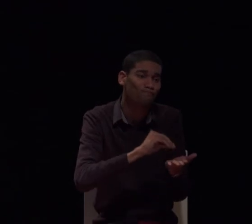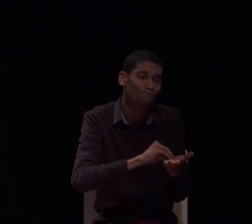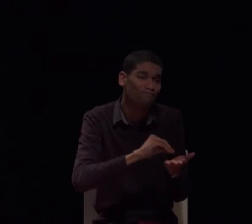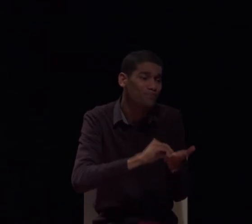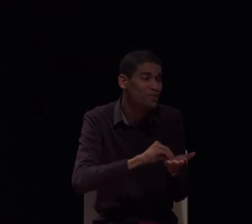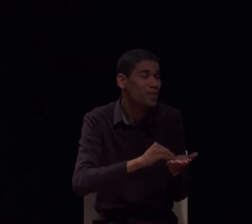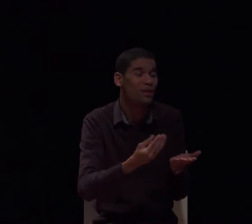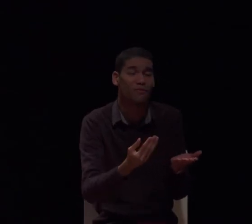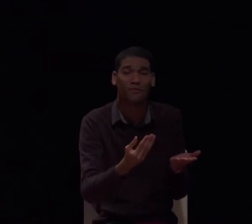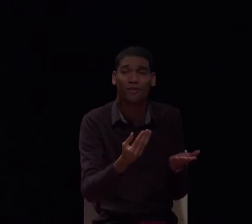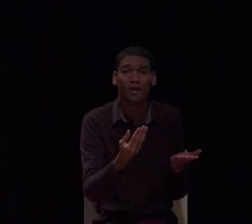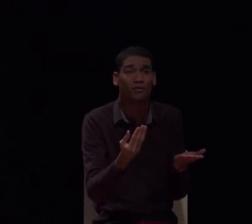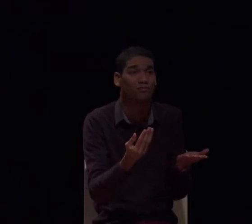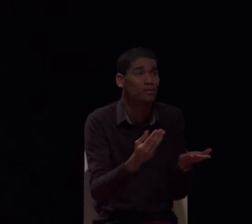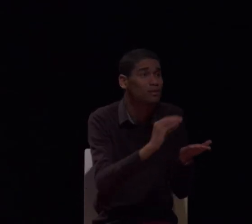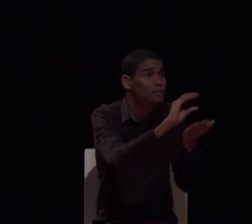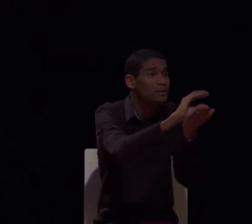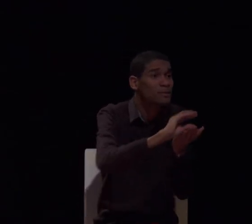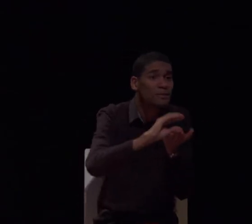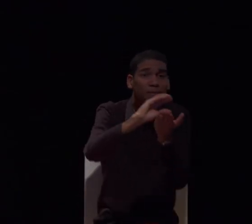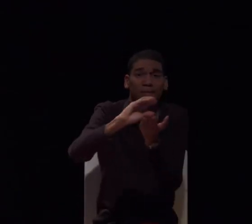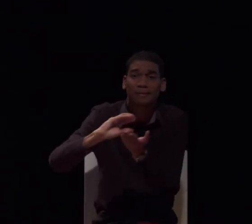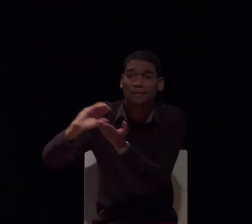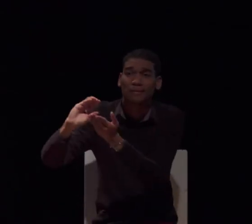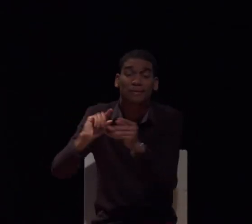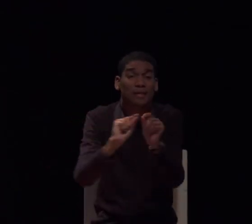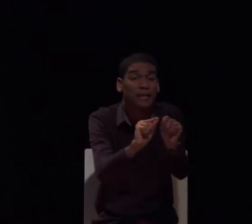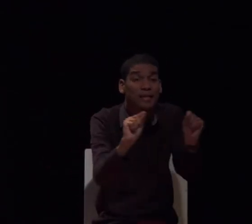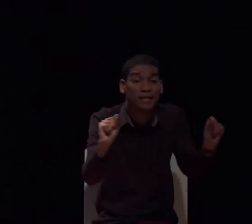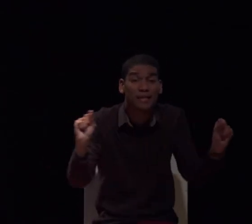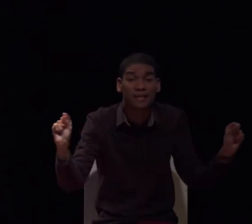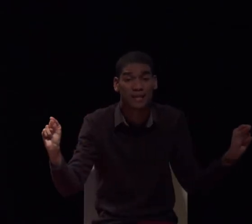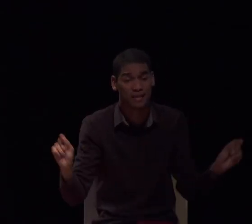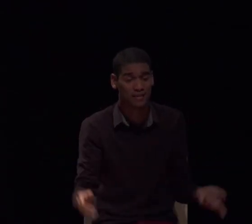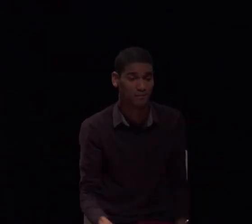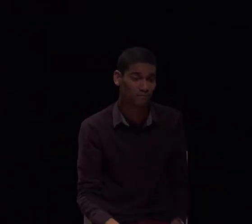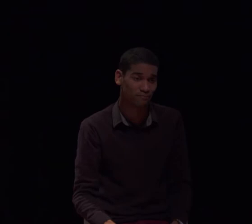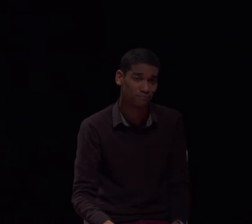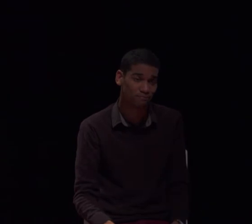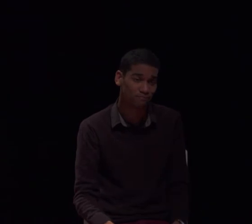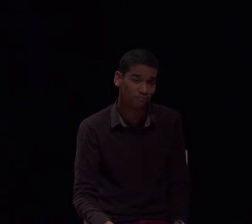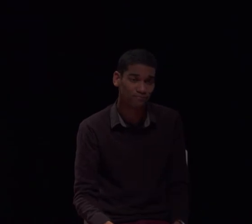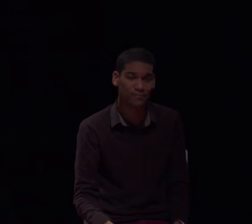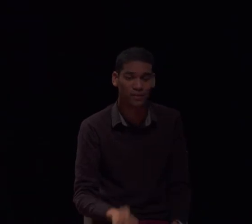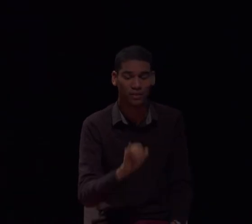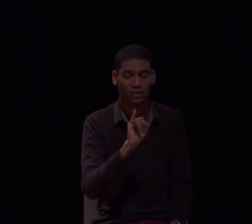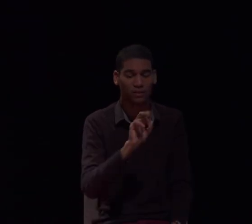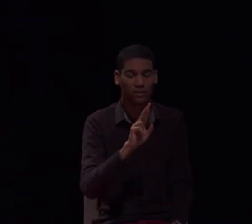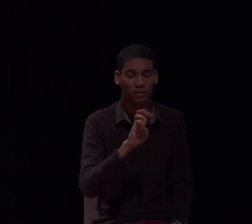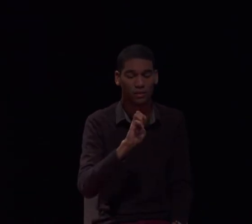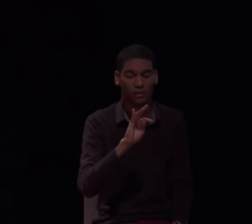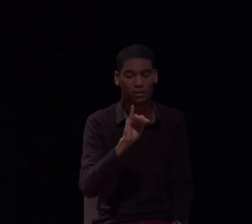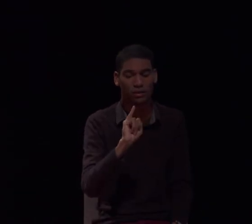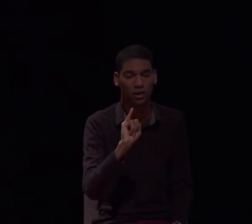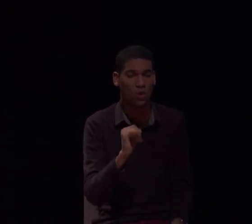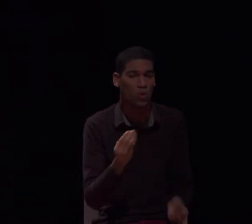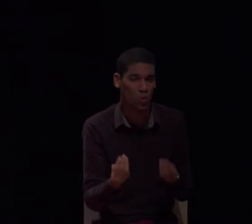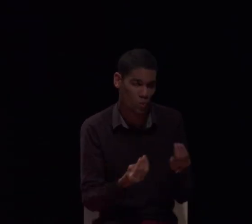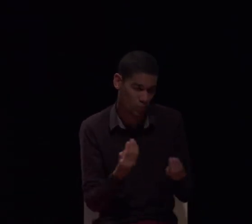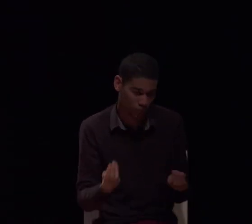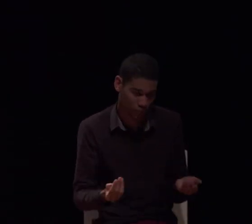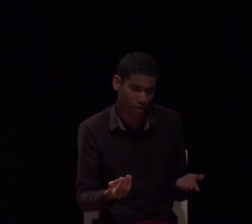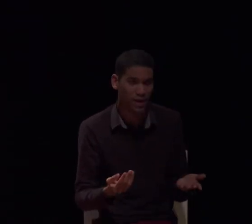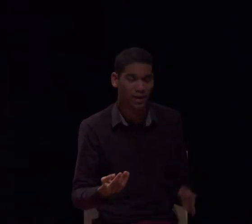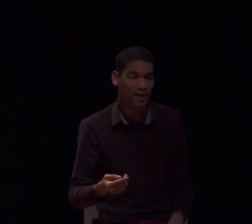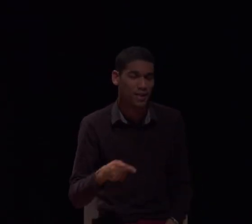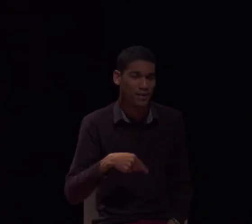desse curso né e aí o ir e tia ele funcionava assim ele como a gente queria